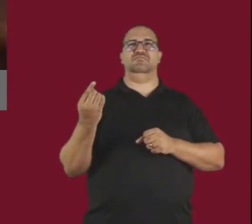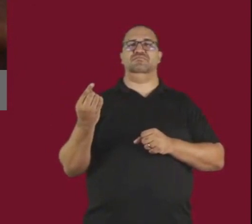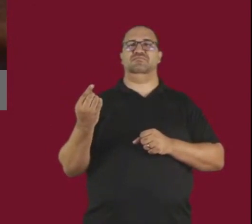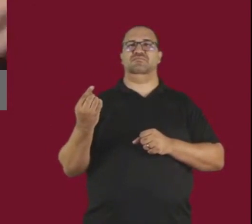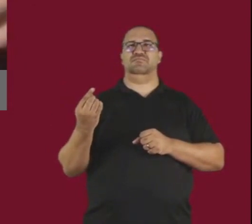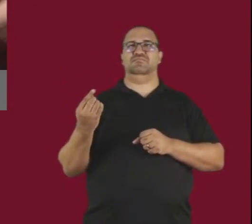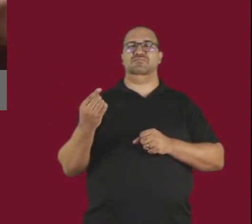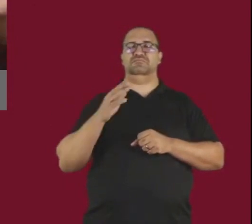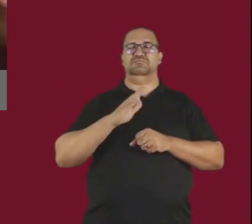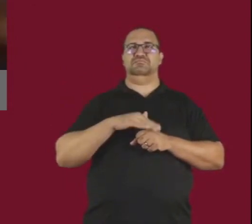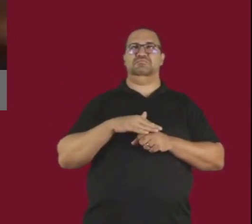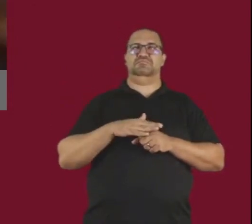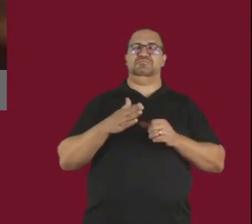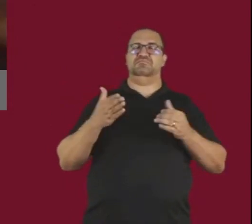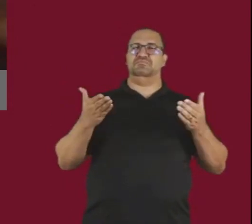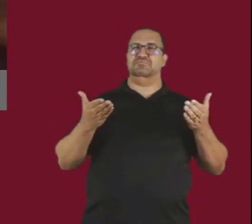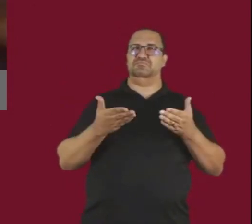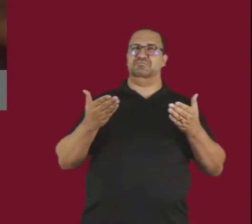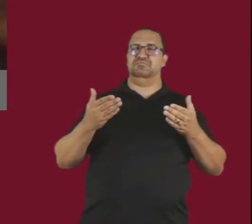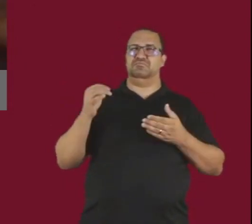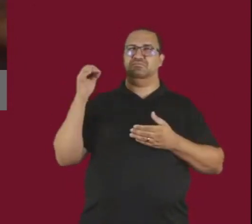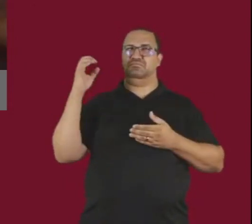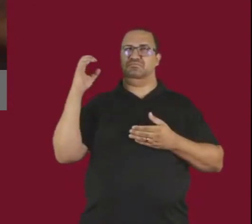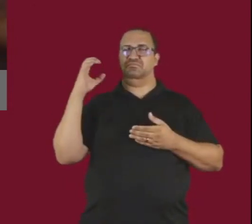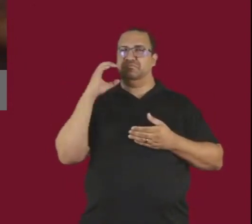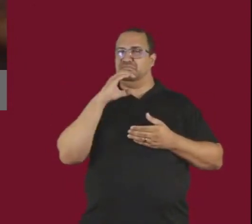E o mais fresco